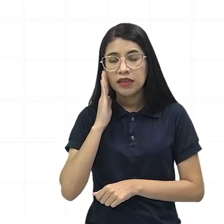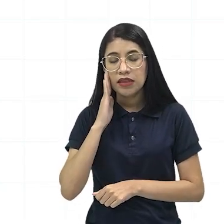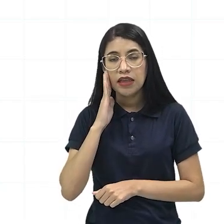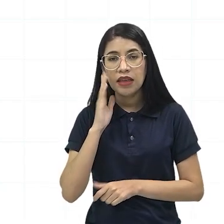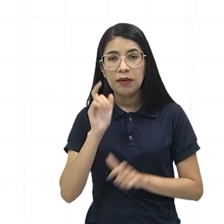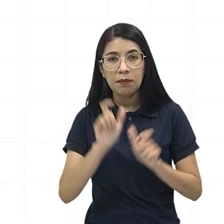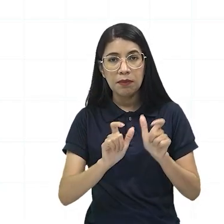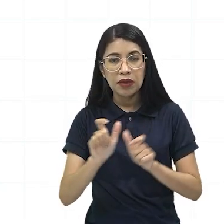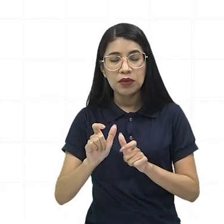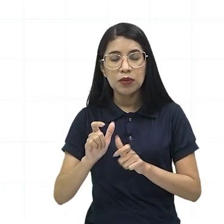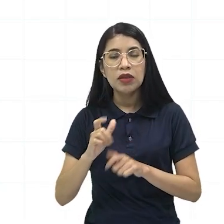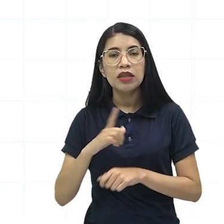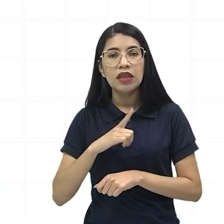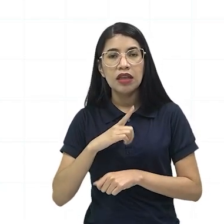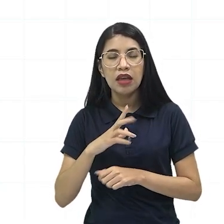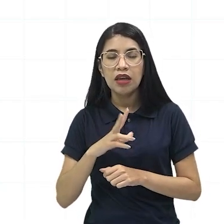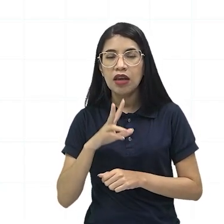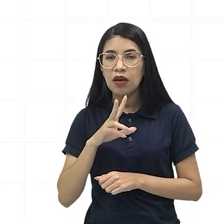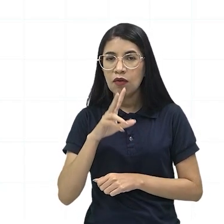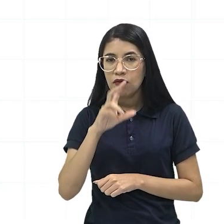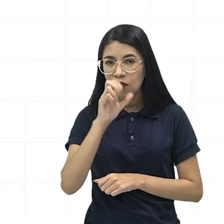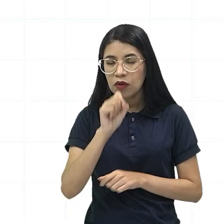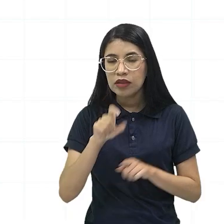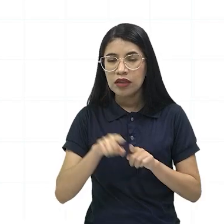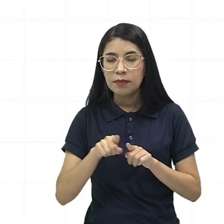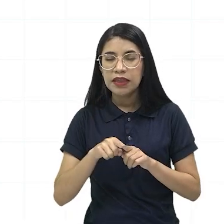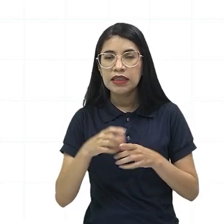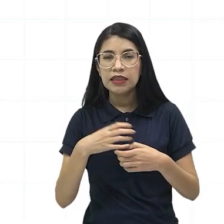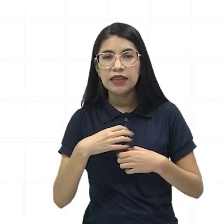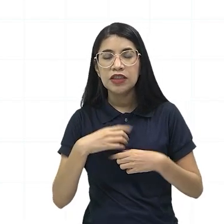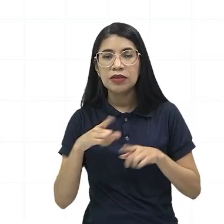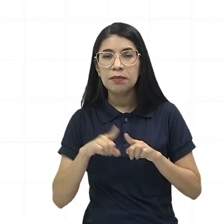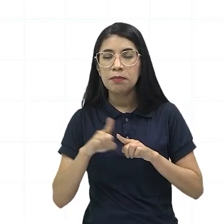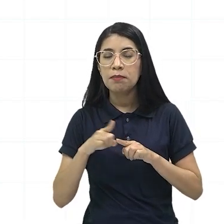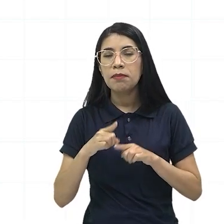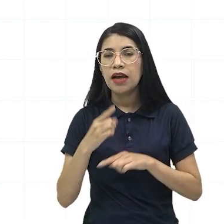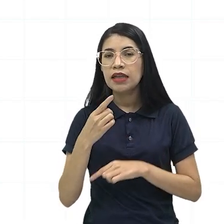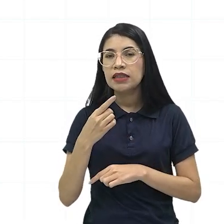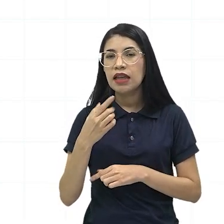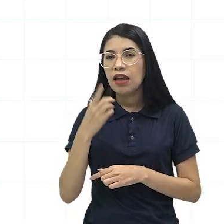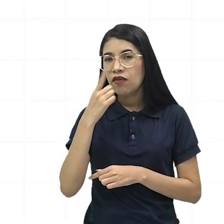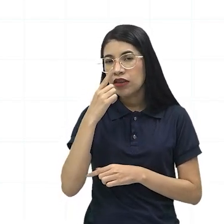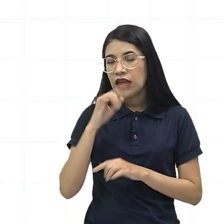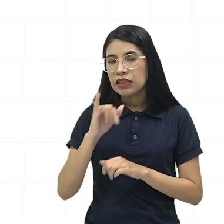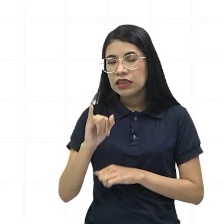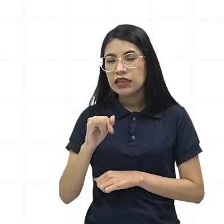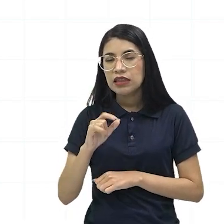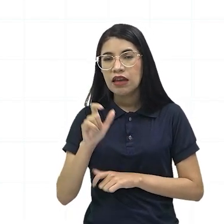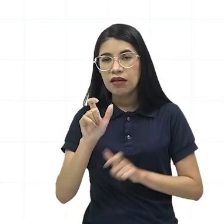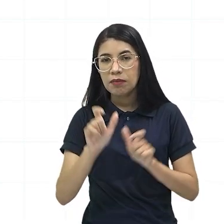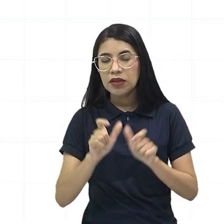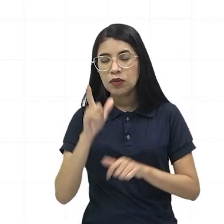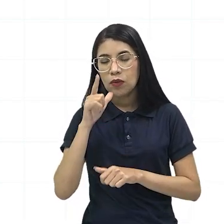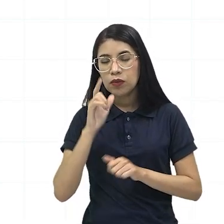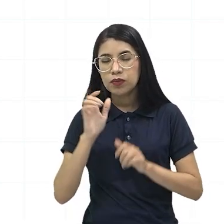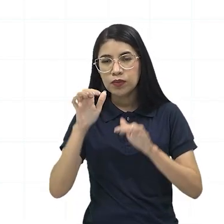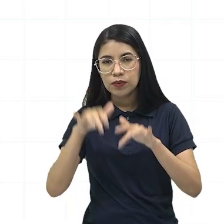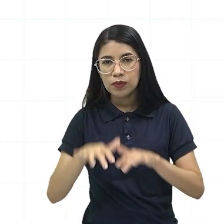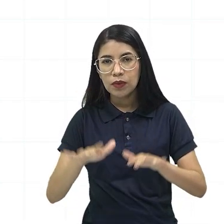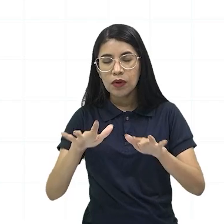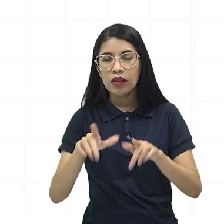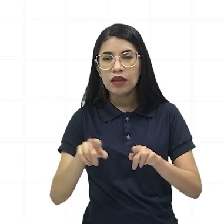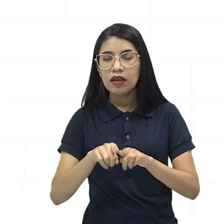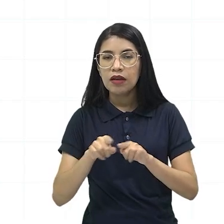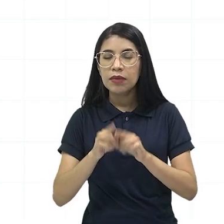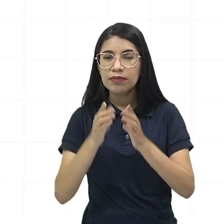poderosos de nossa terra ficariam mais simpáticos e propensos à filosofia se o nosso bom Atlântico fizesse uma